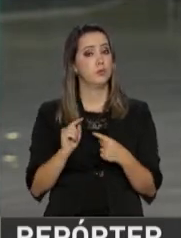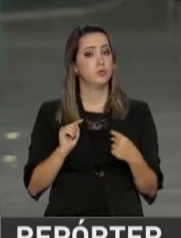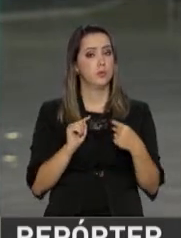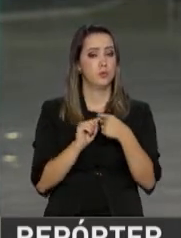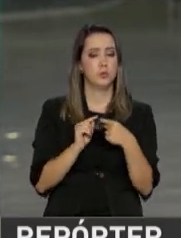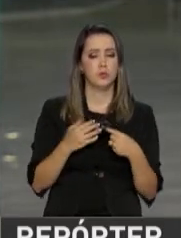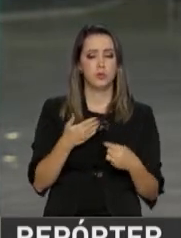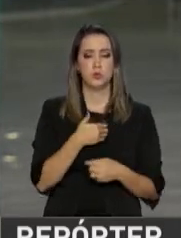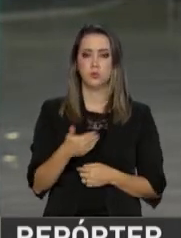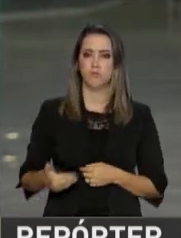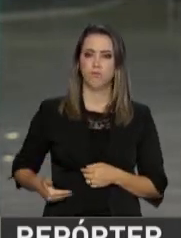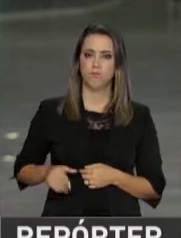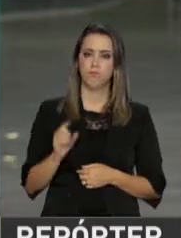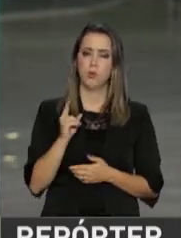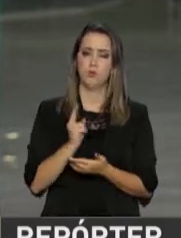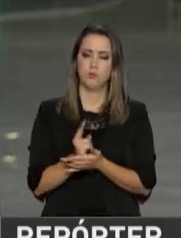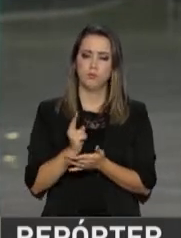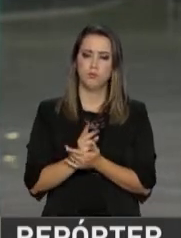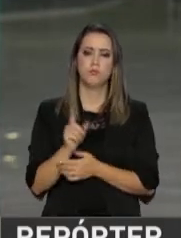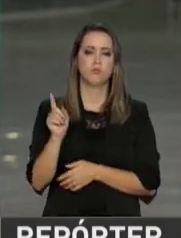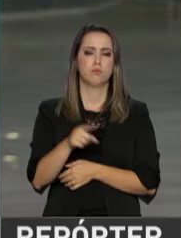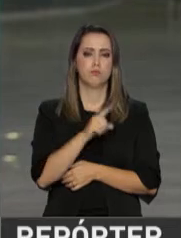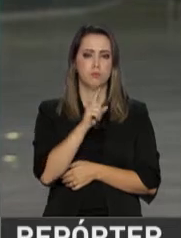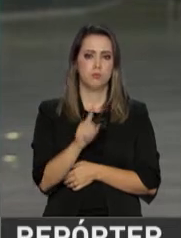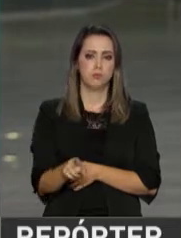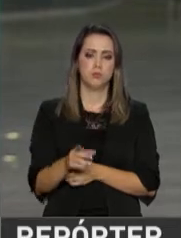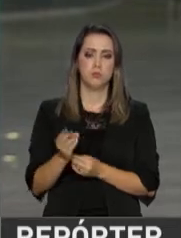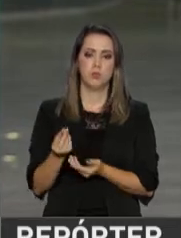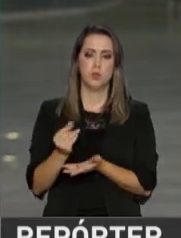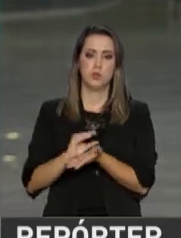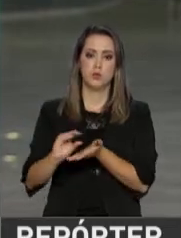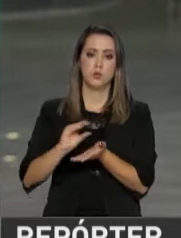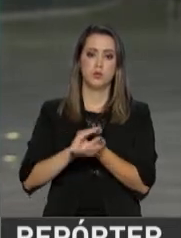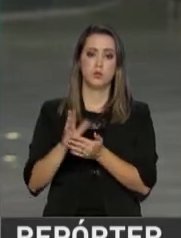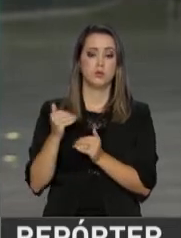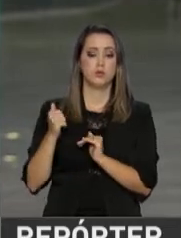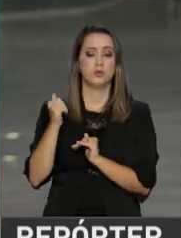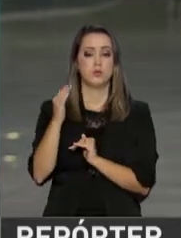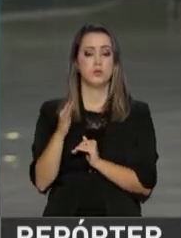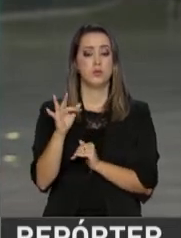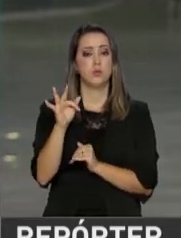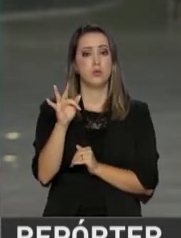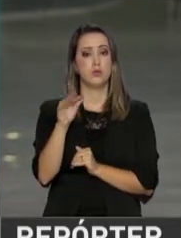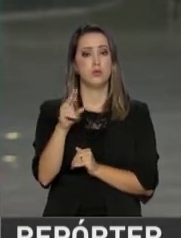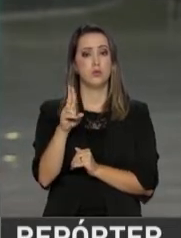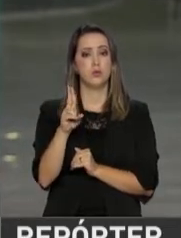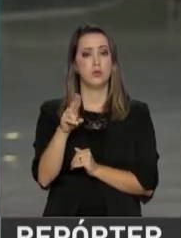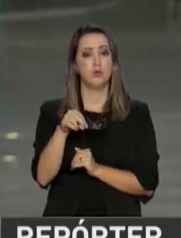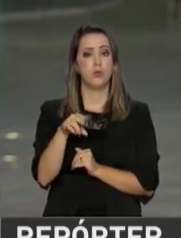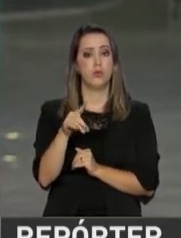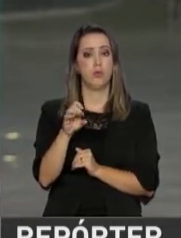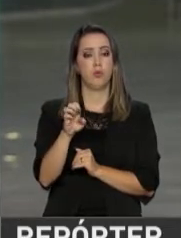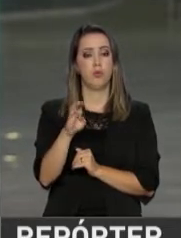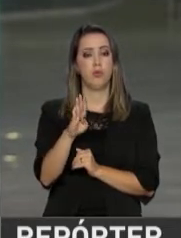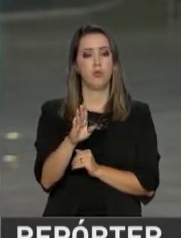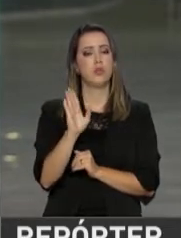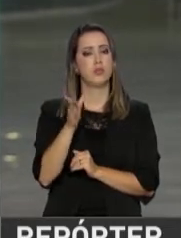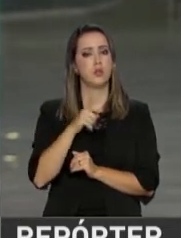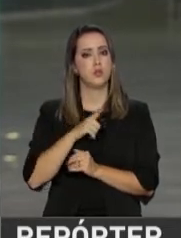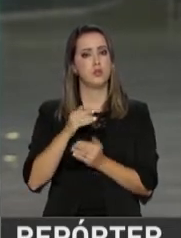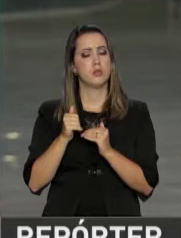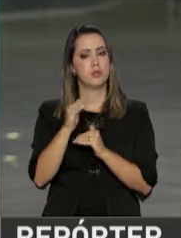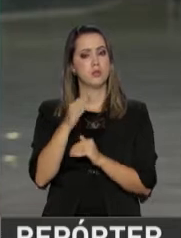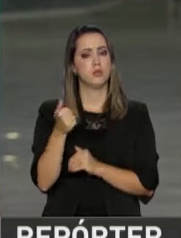acordo com o governo apesar do veto aos recursos e o fundeb já possui provisão de